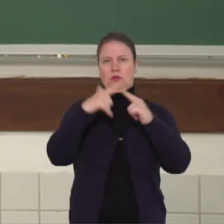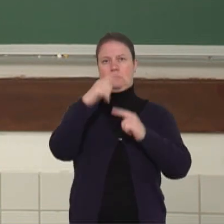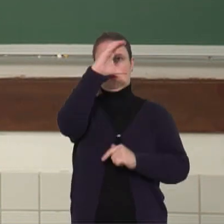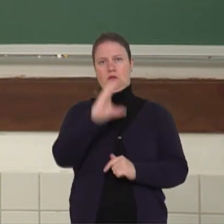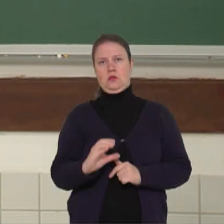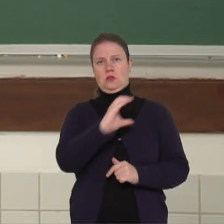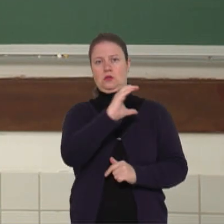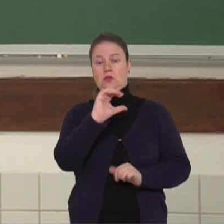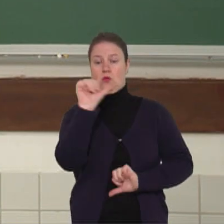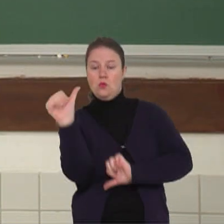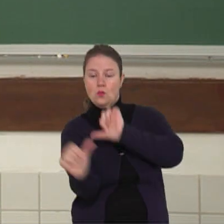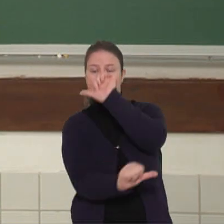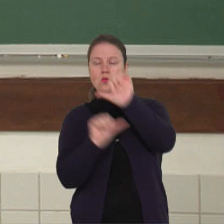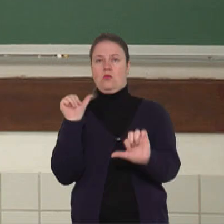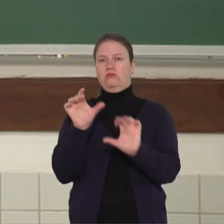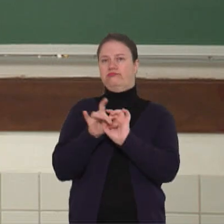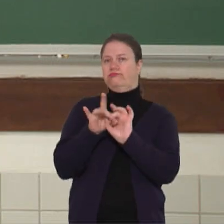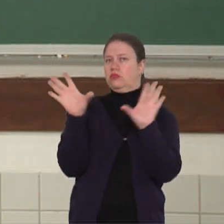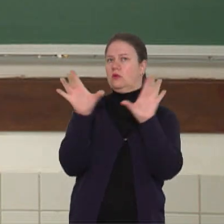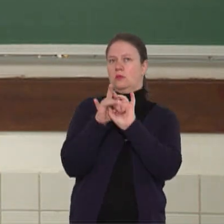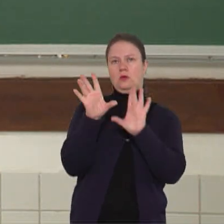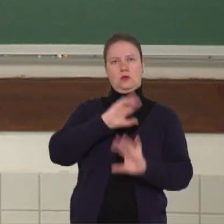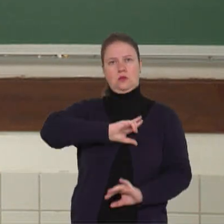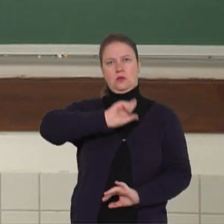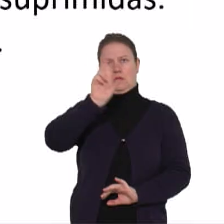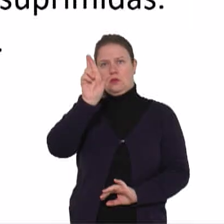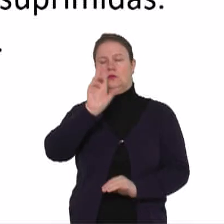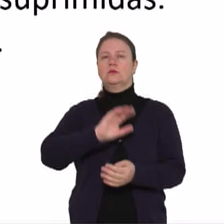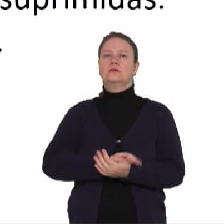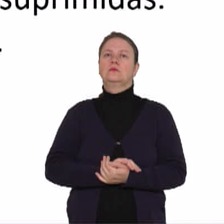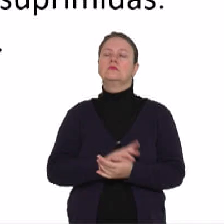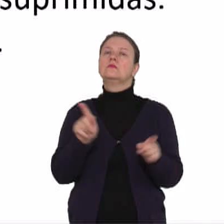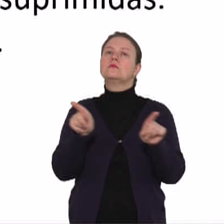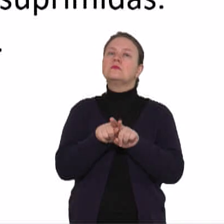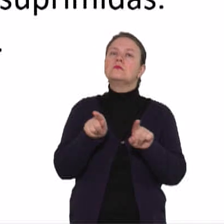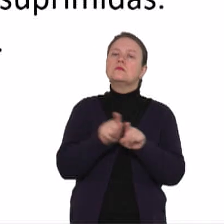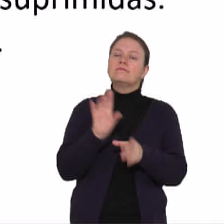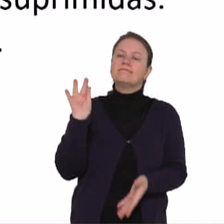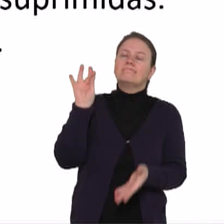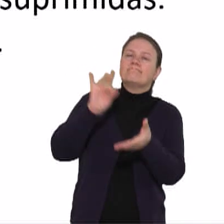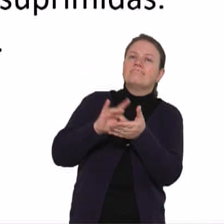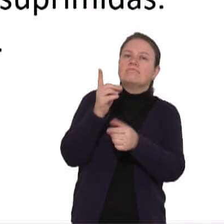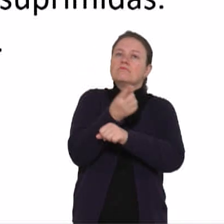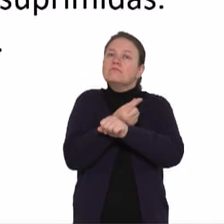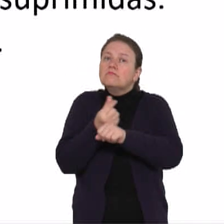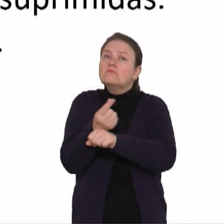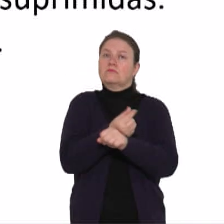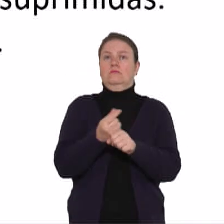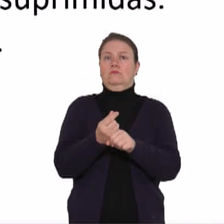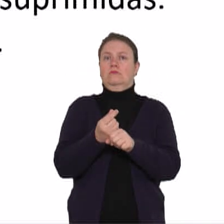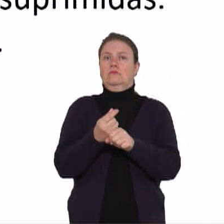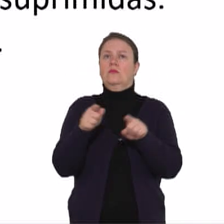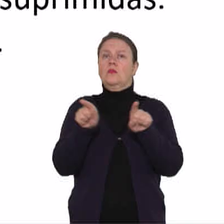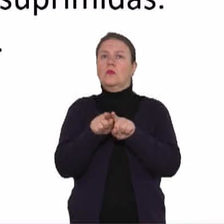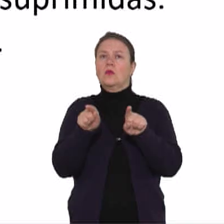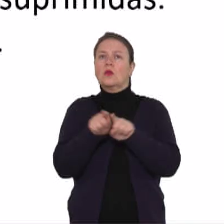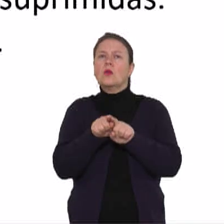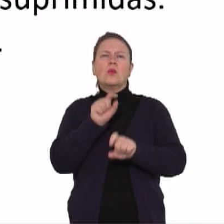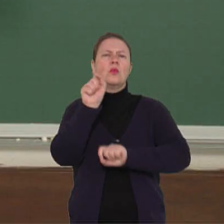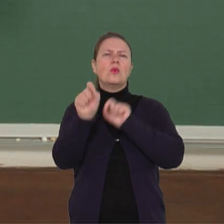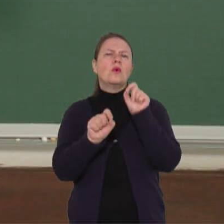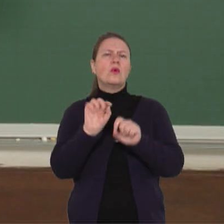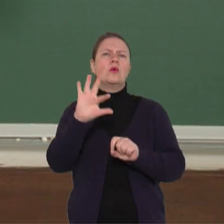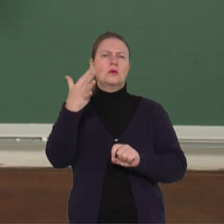torna um Estado laico, tá? A consolidação do capitalismo na França. Então a burguesia, como faz parte do